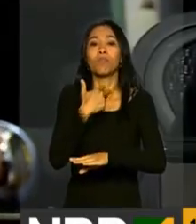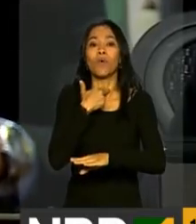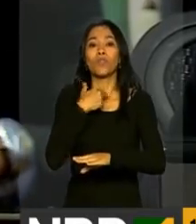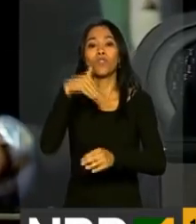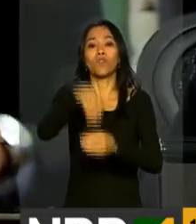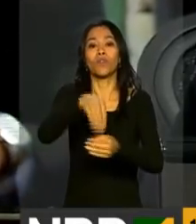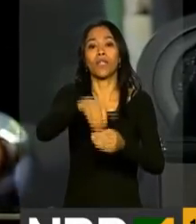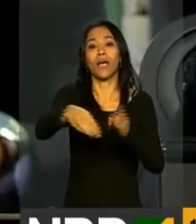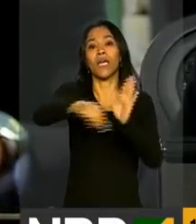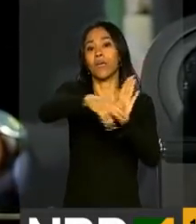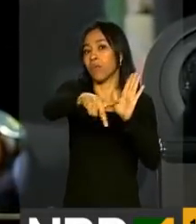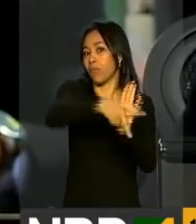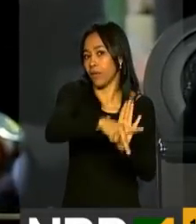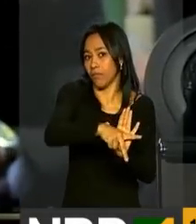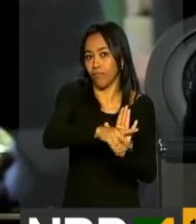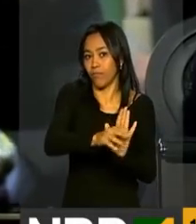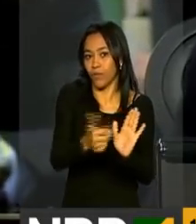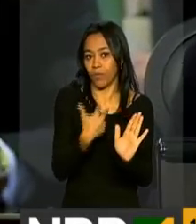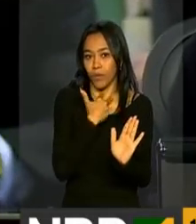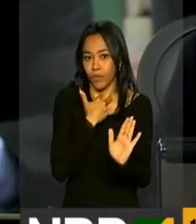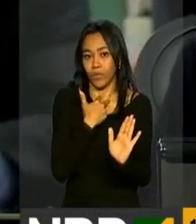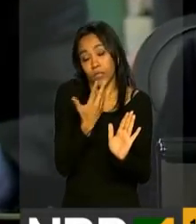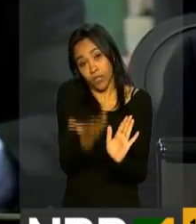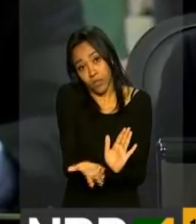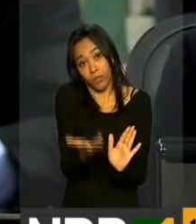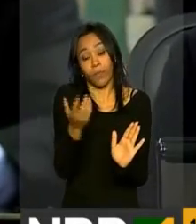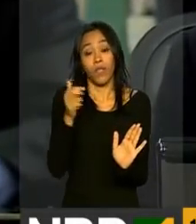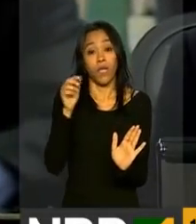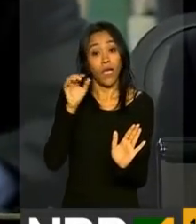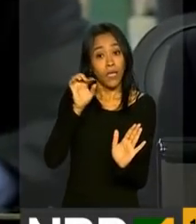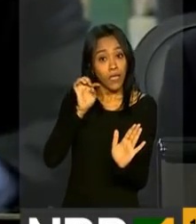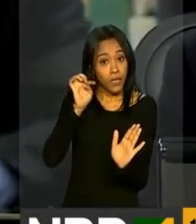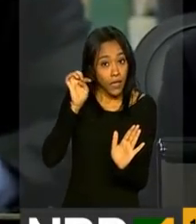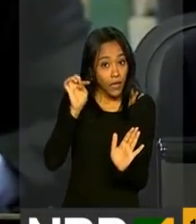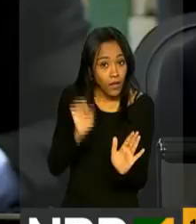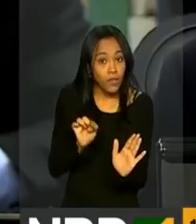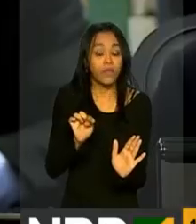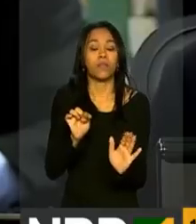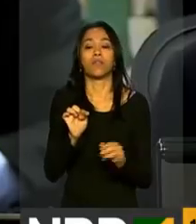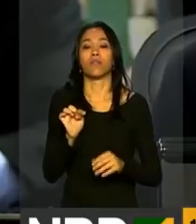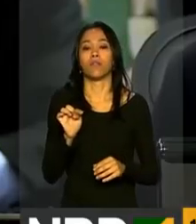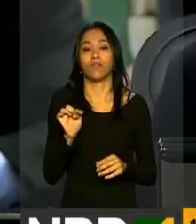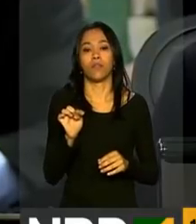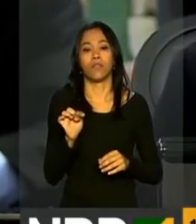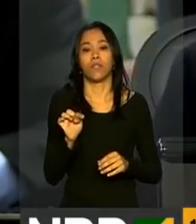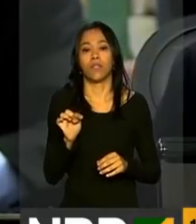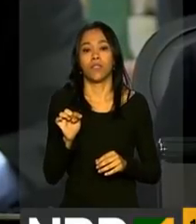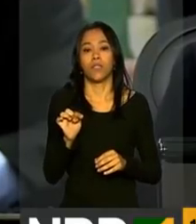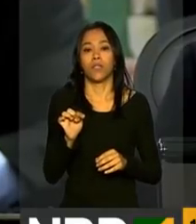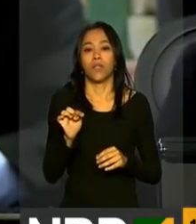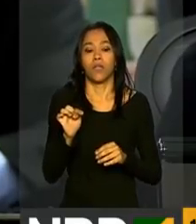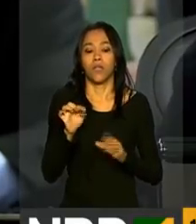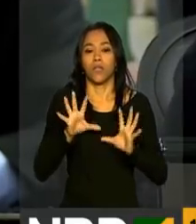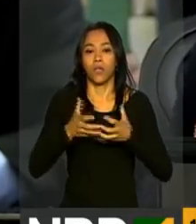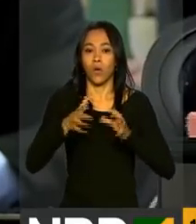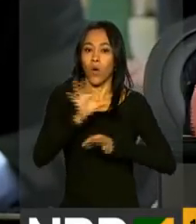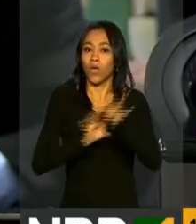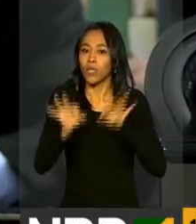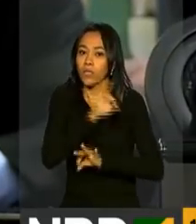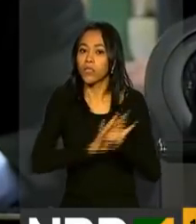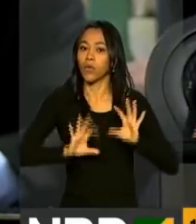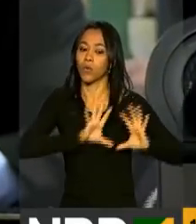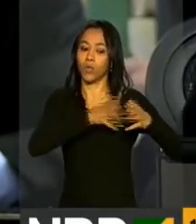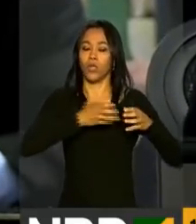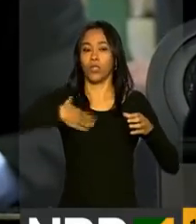o que pode ocorrer é que esta organização que o general braga vai dar